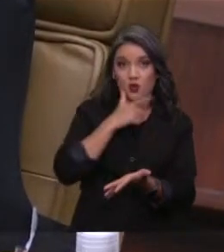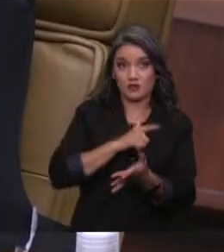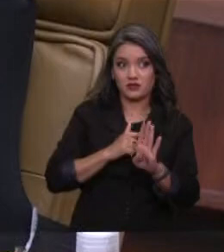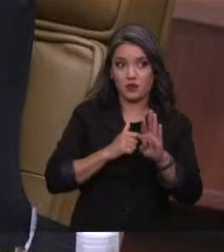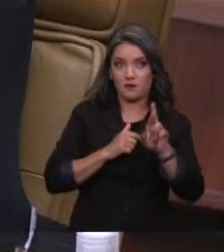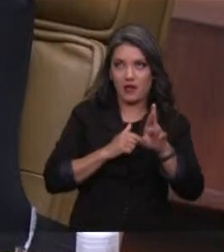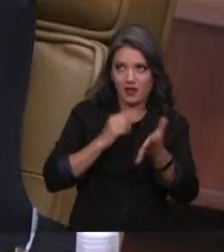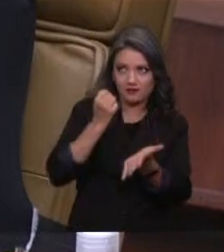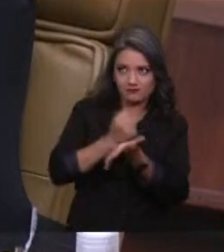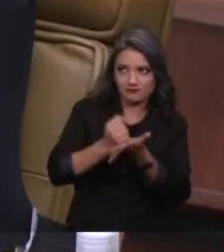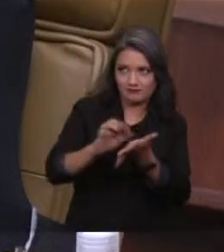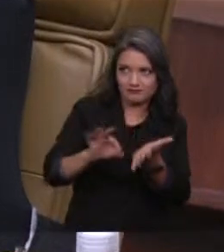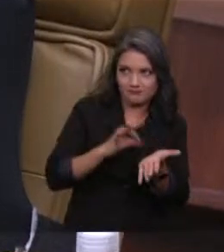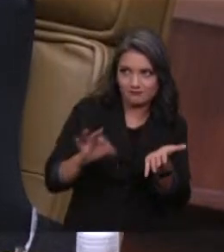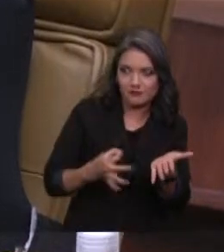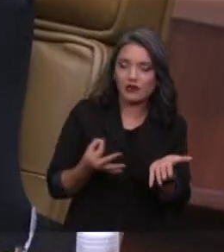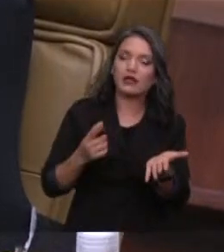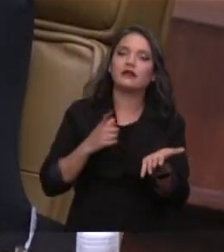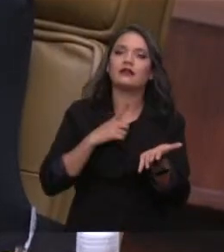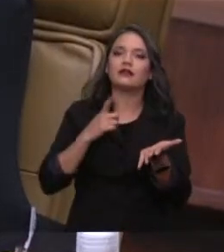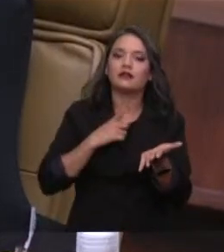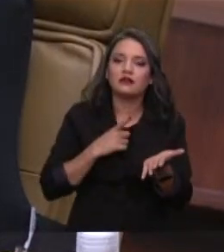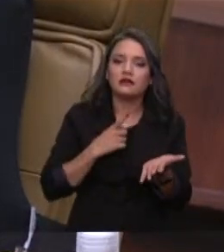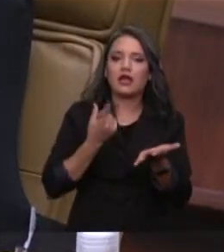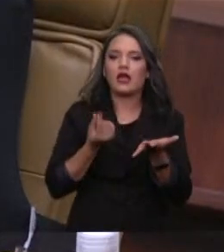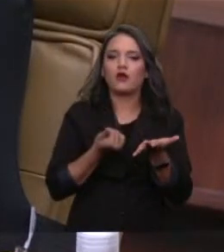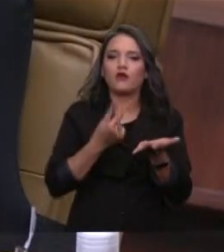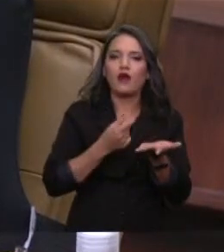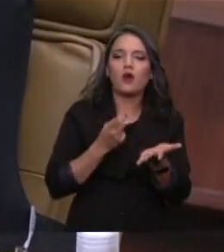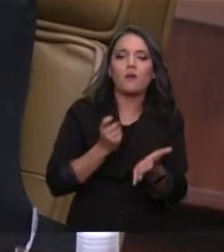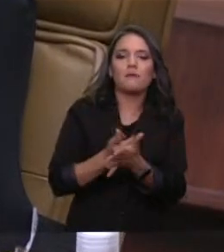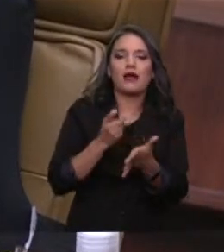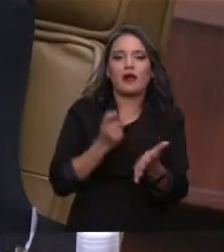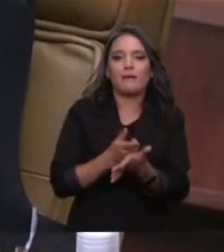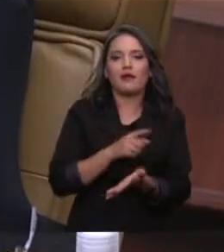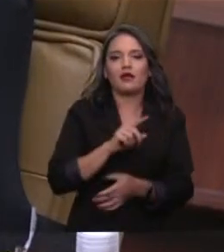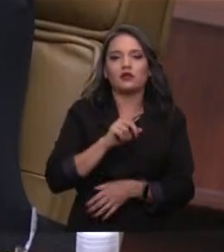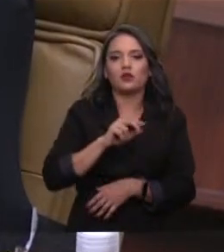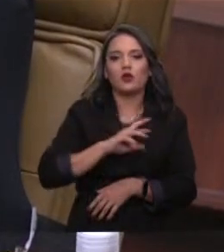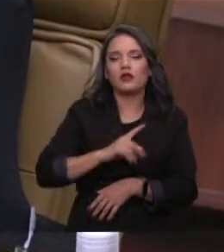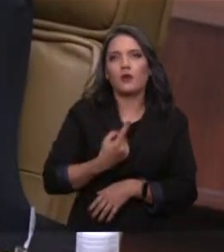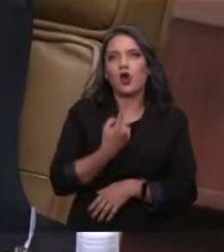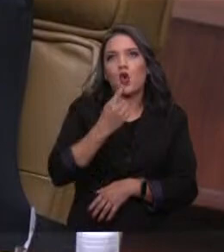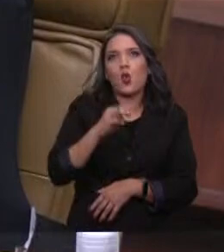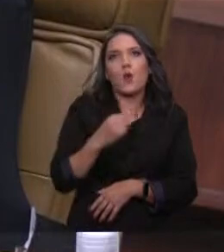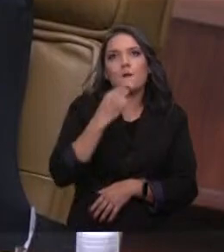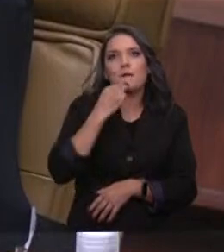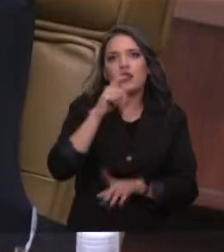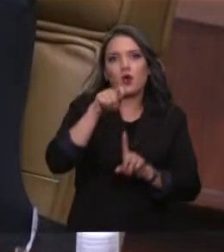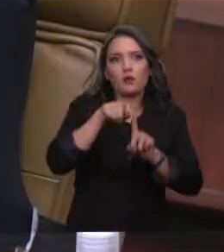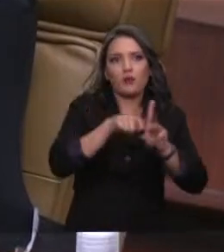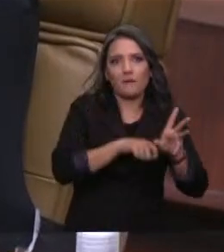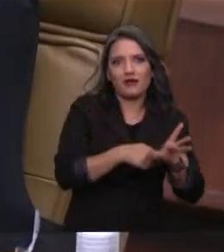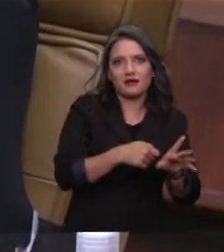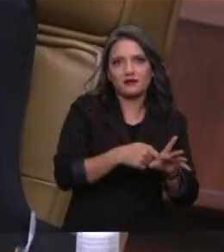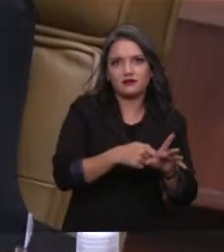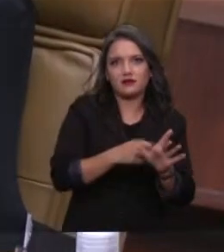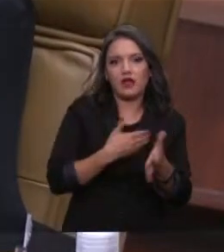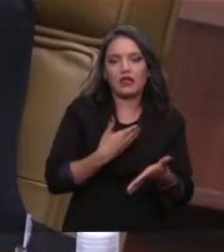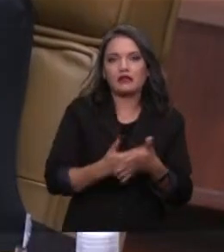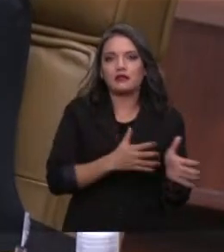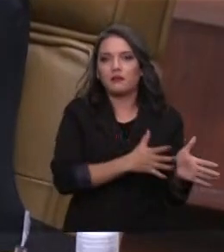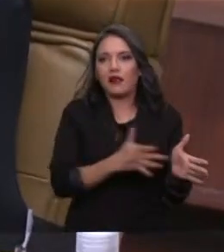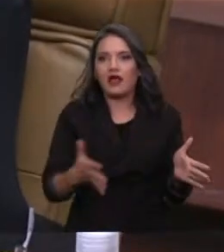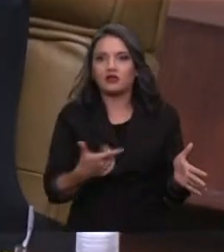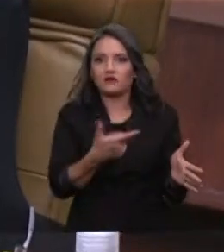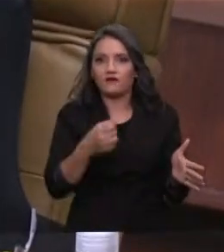BR. Havia um escalonamento proporcional. Na pauta ação penal 1025, Ministério Público Federal contra Fernando Afonso Collor de Mello e outros. O